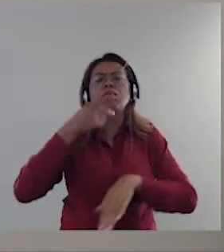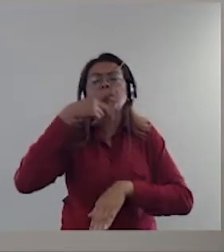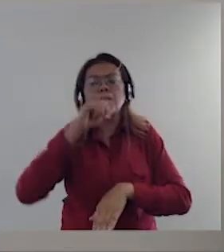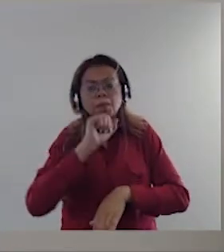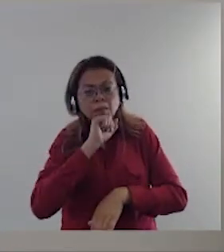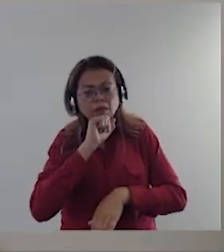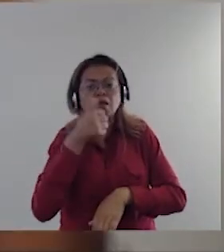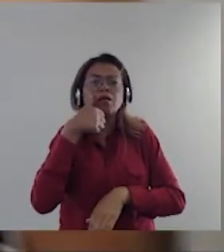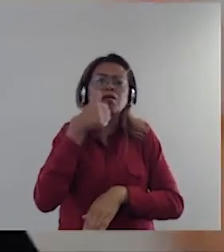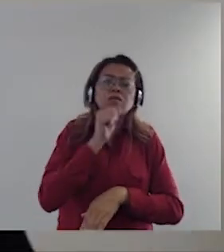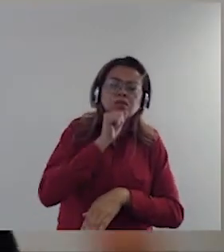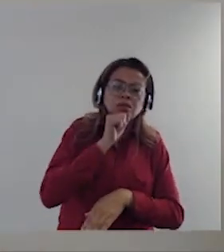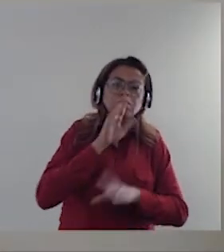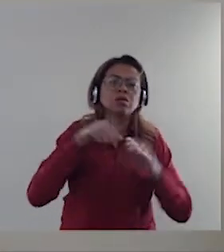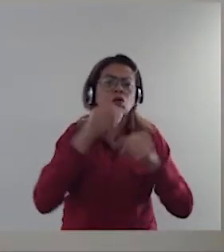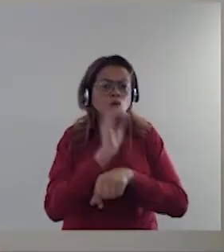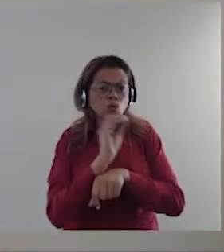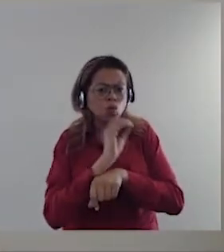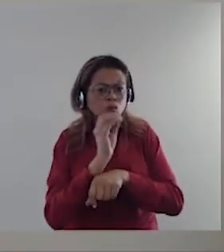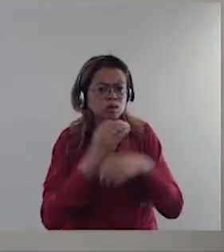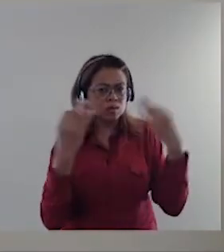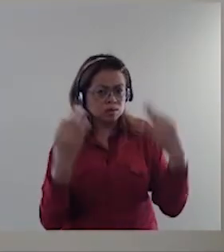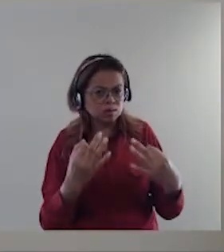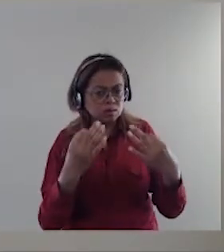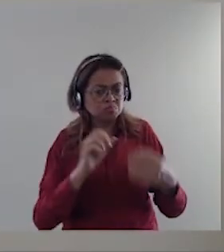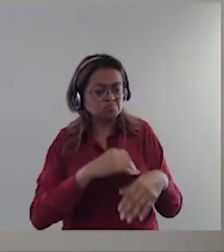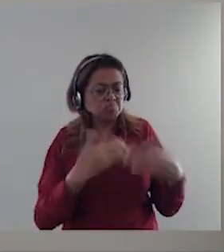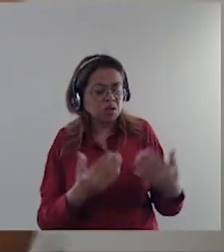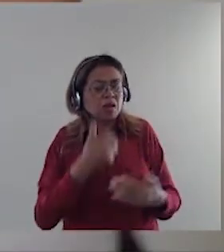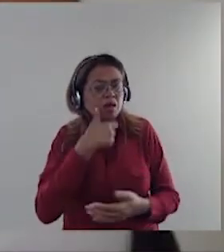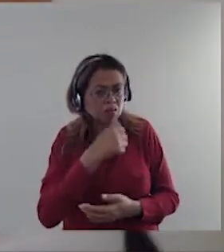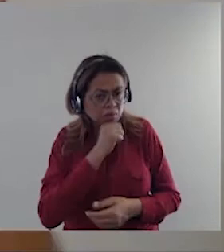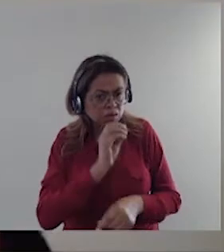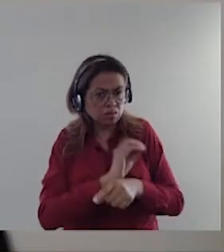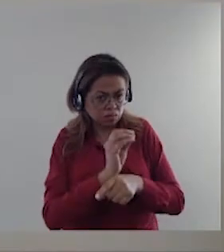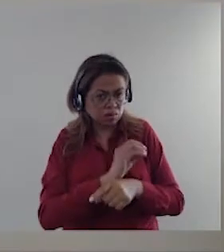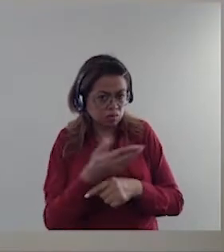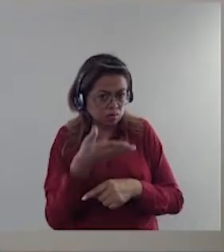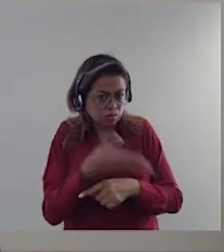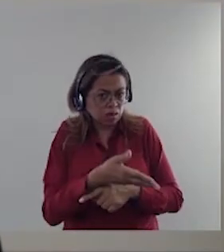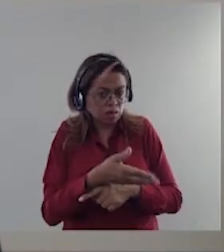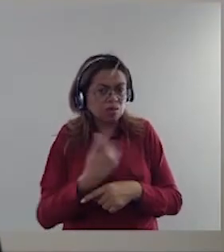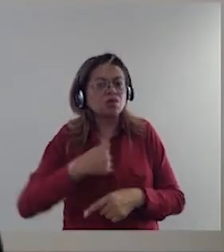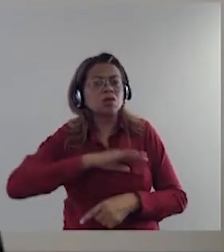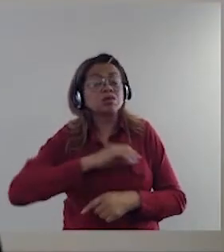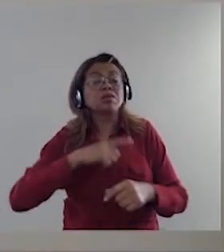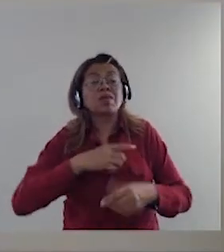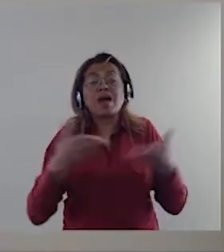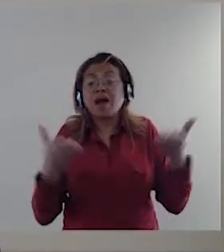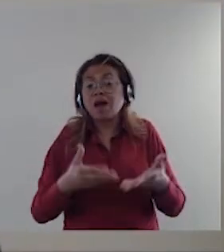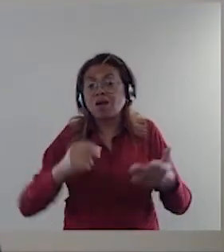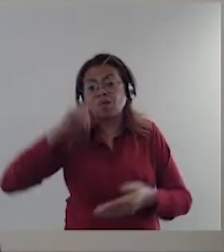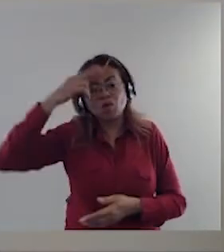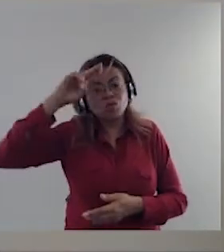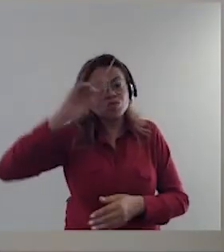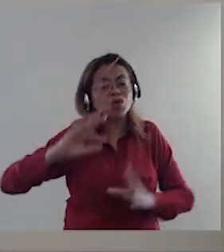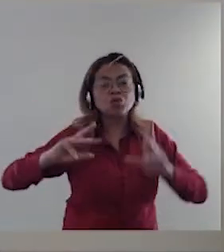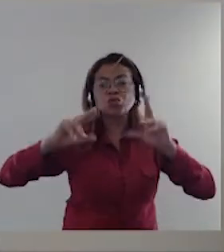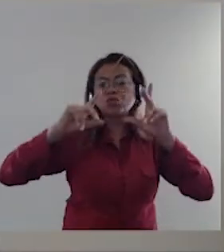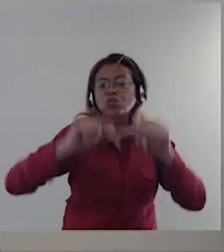com a criança cuida disso? Será que a mãe cuida disso? Nós temos agora todo o histórico, praticamente, do que